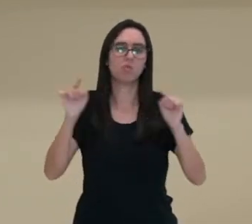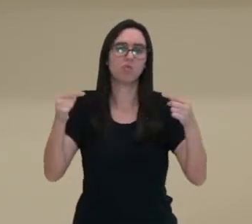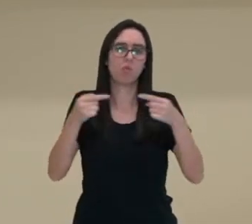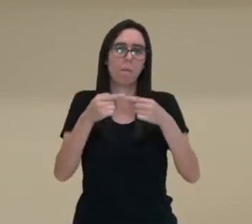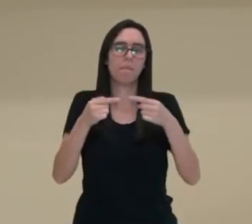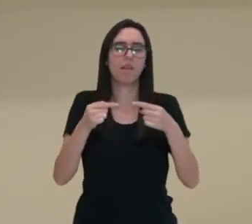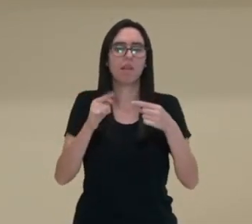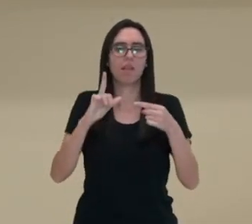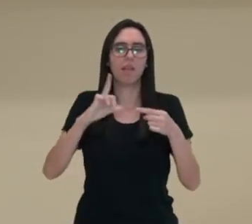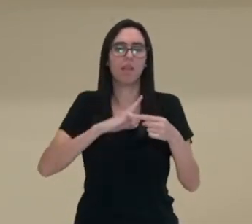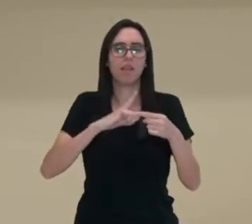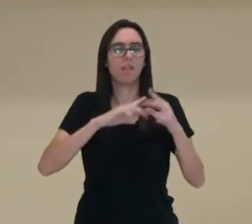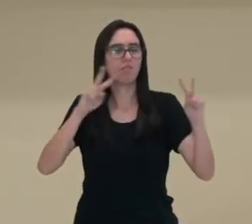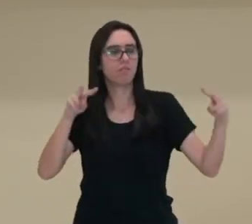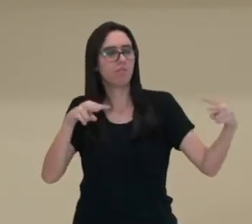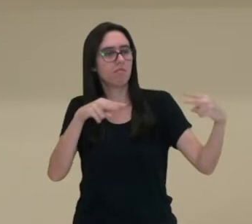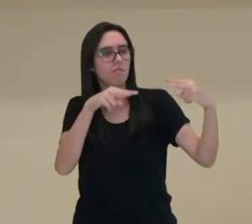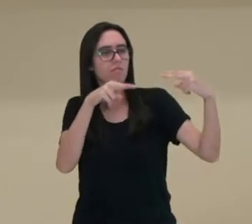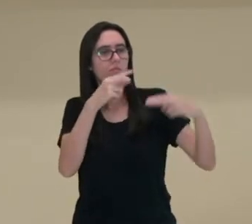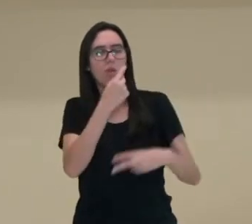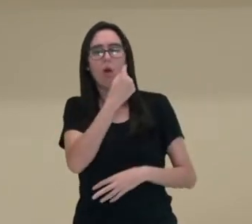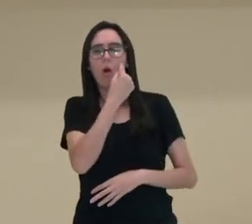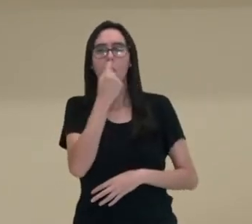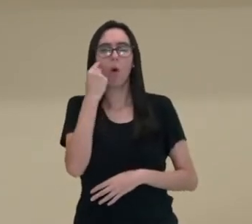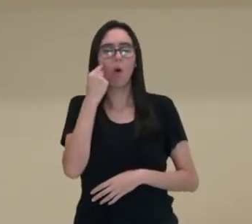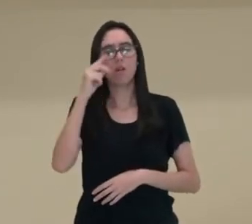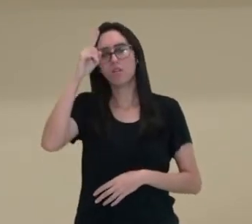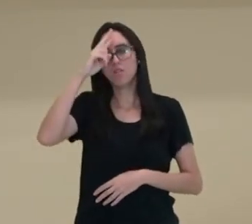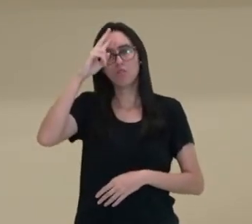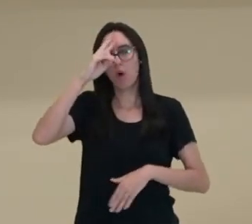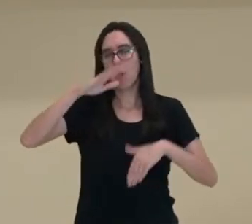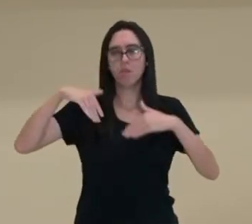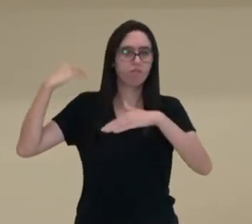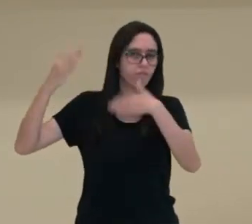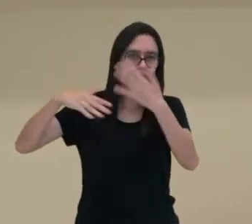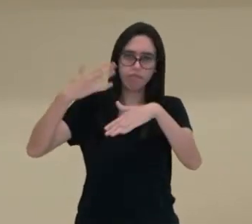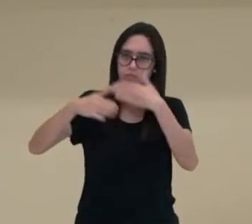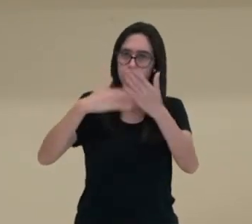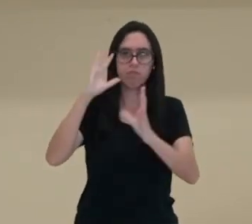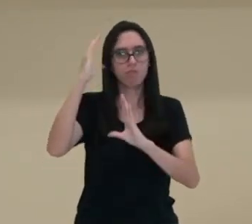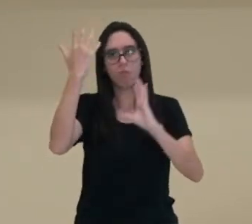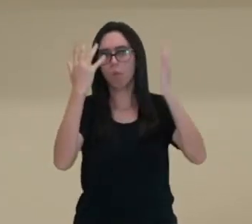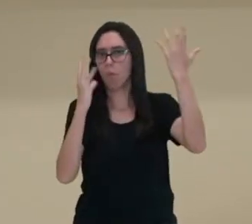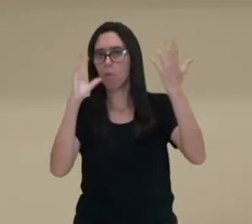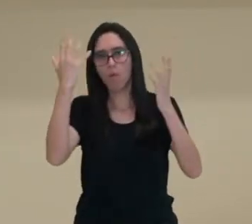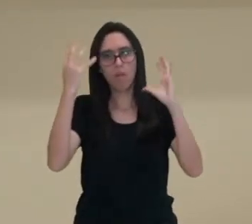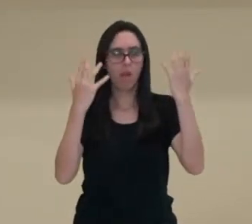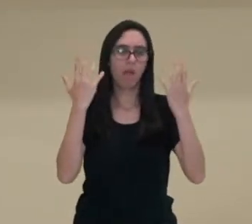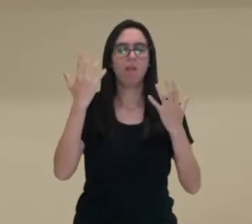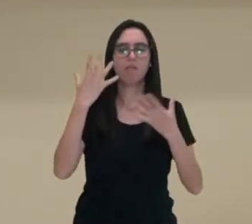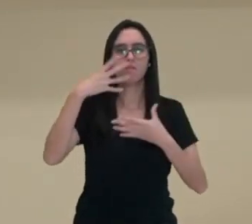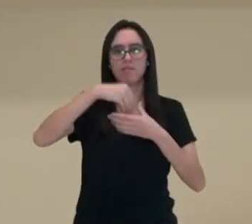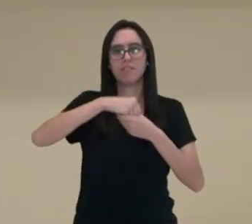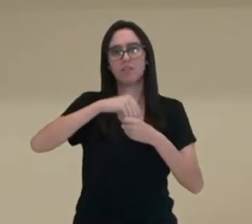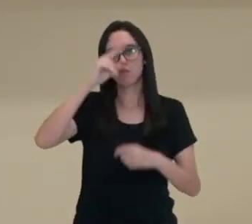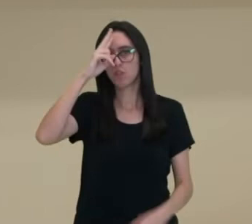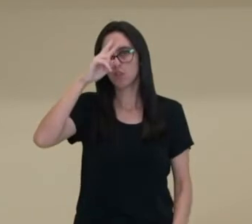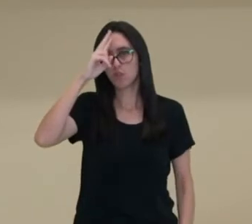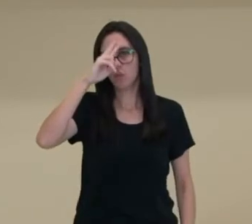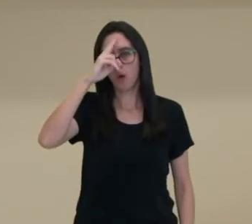eles trocaram que a gente vai ter aí o desenrolar da trama, dos acontecimentos, do enredo. É a partir dali